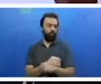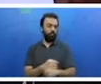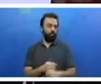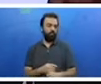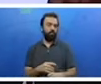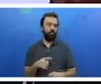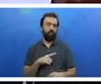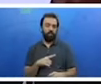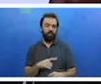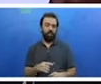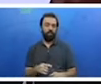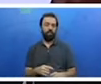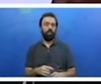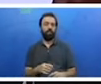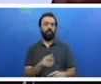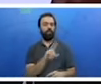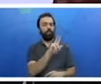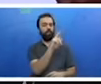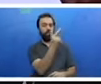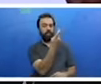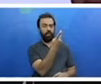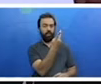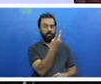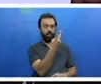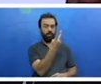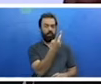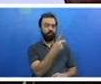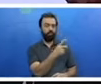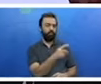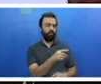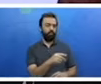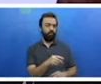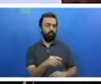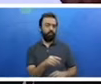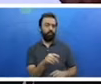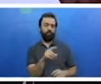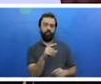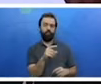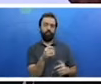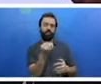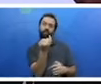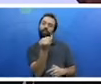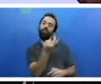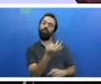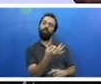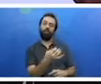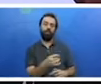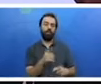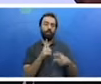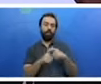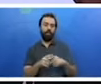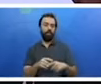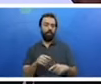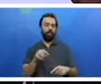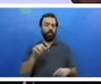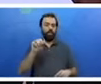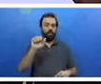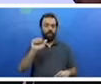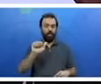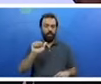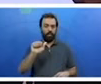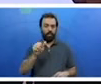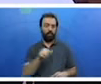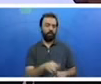um hidrogênio no começo da fórmula, seguida aí da quantidade de hidrogênios e mais um ânion. Esse ânion pode